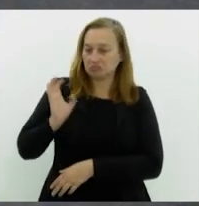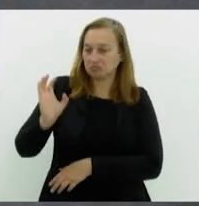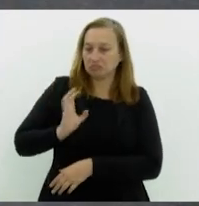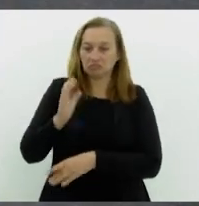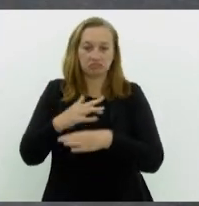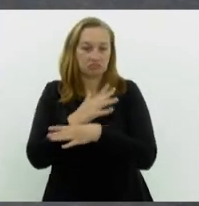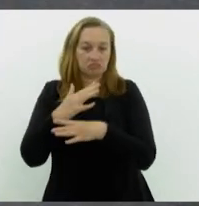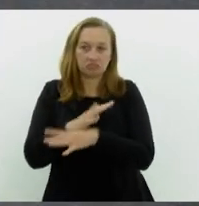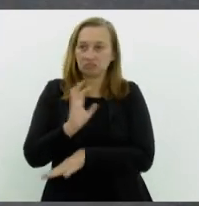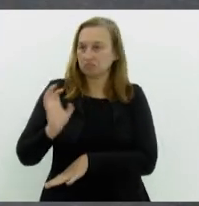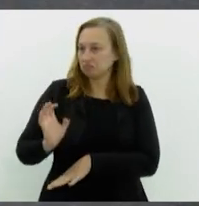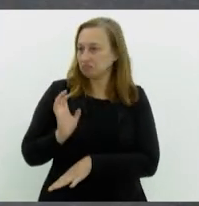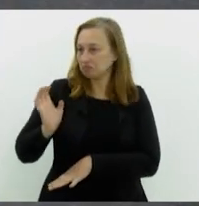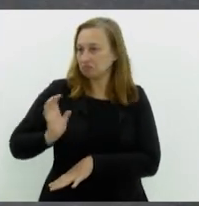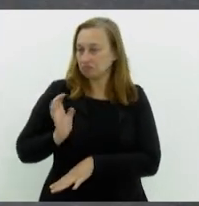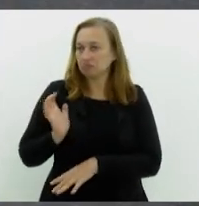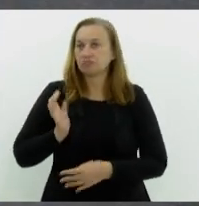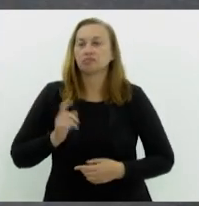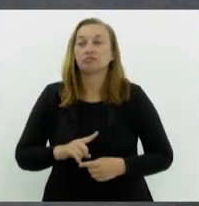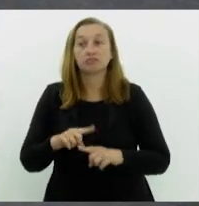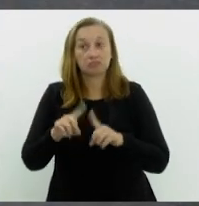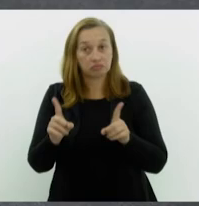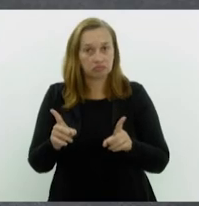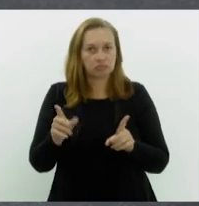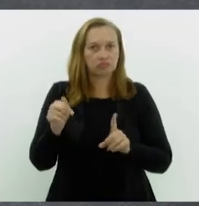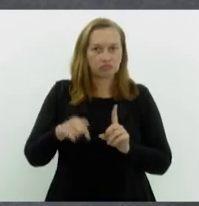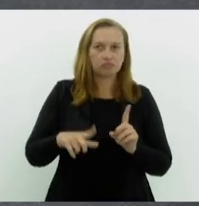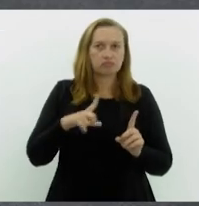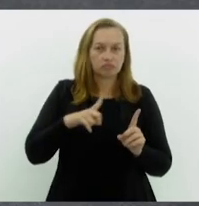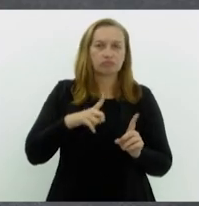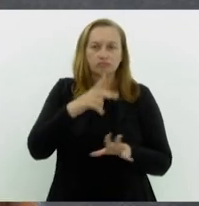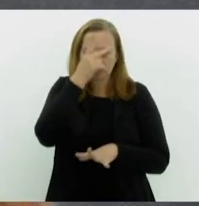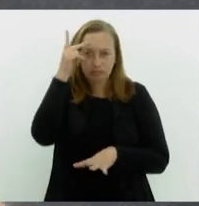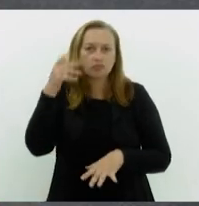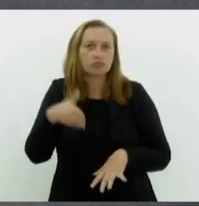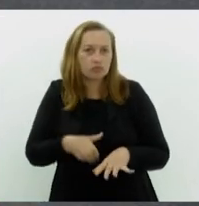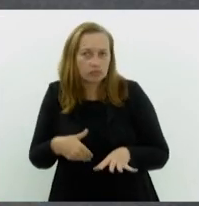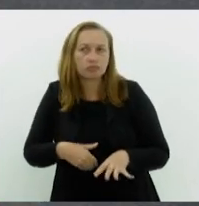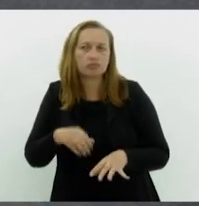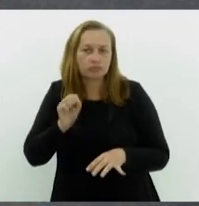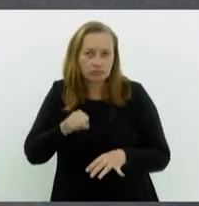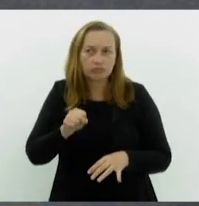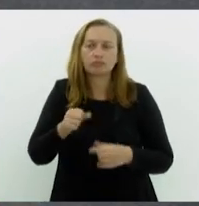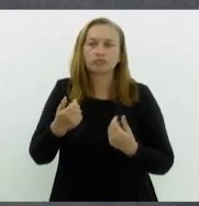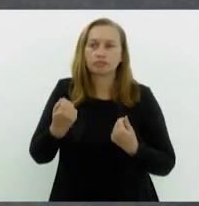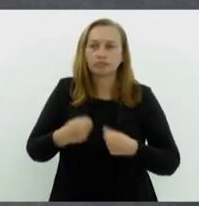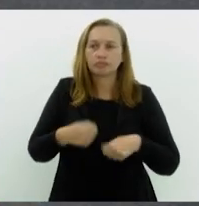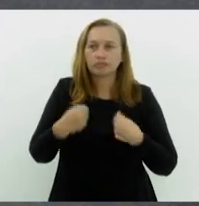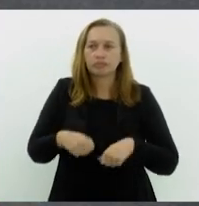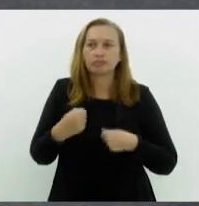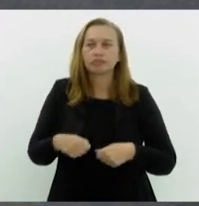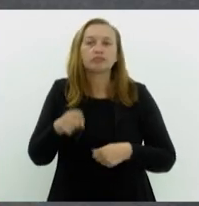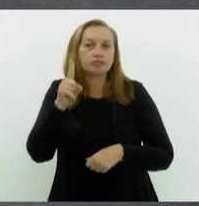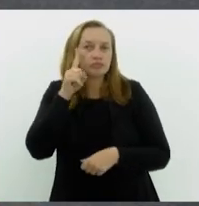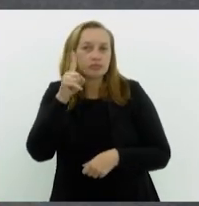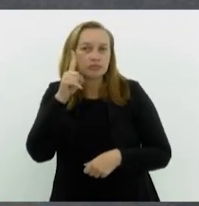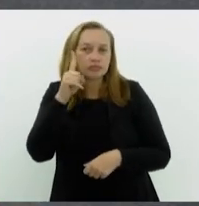do Rio de Janeiro é uma cidade rica, mas aqui tem gente passando fome e a gente precisa trazer todos os